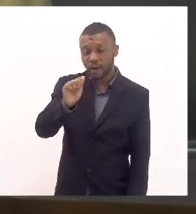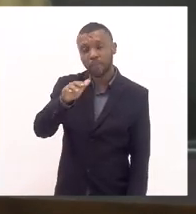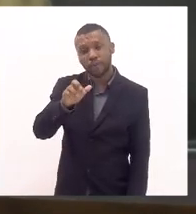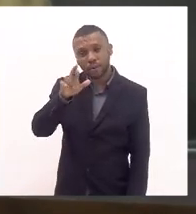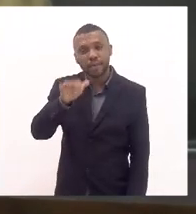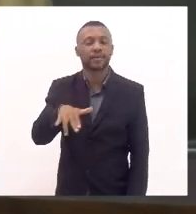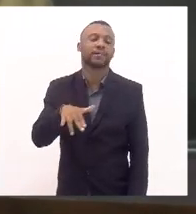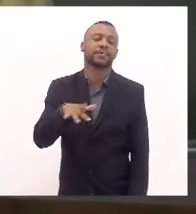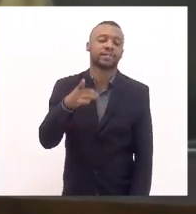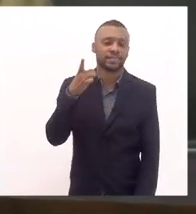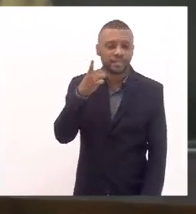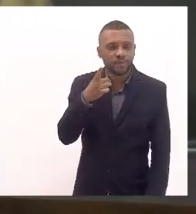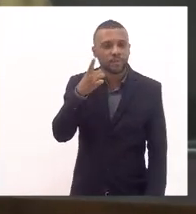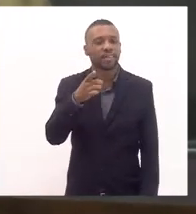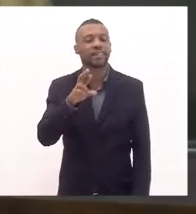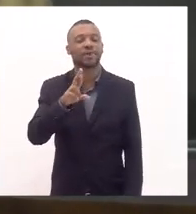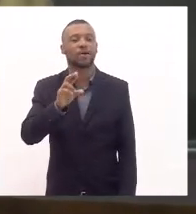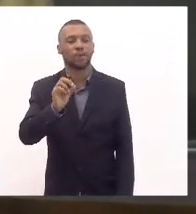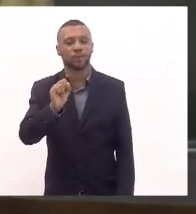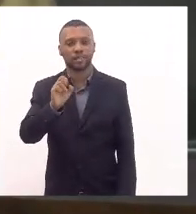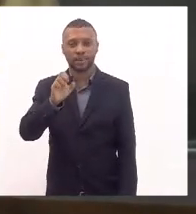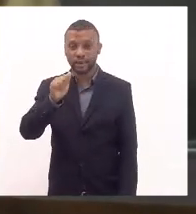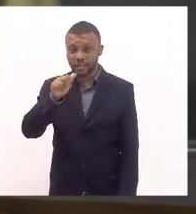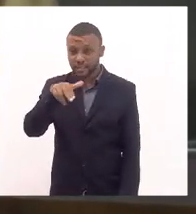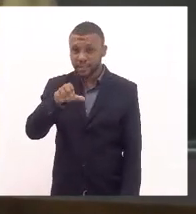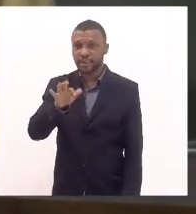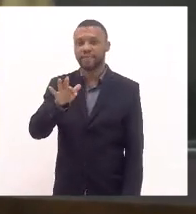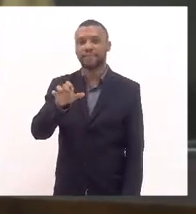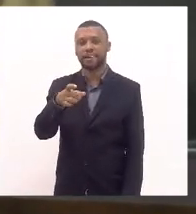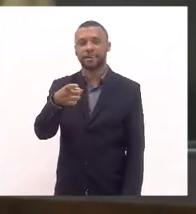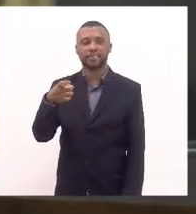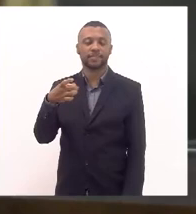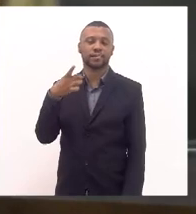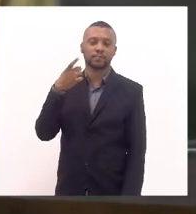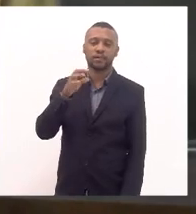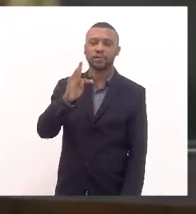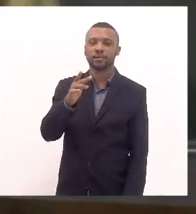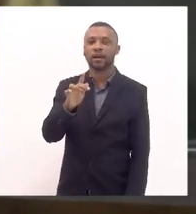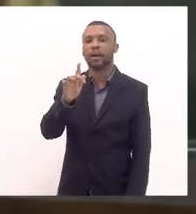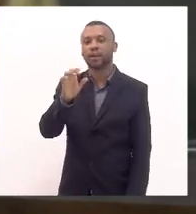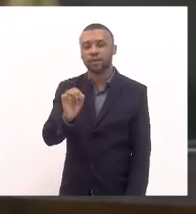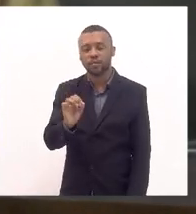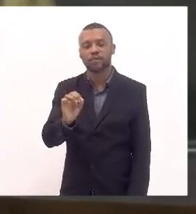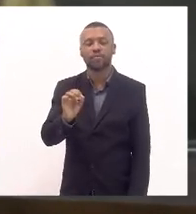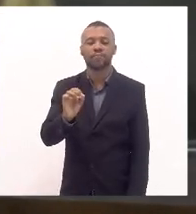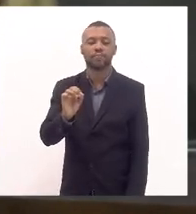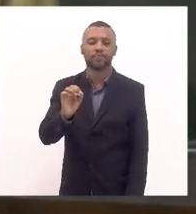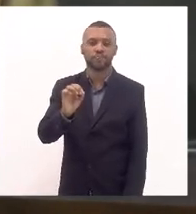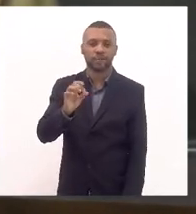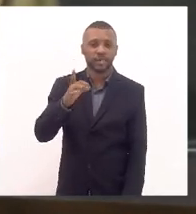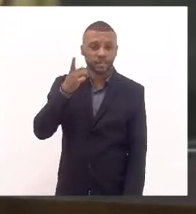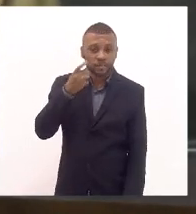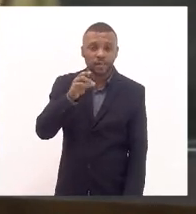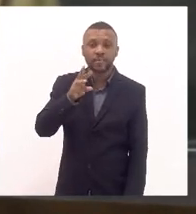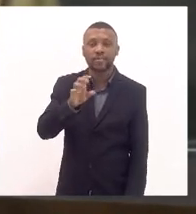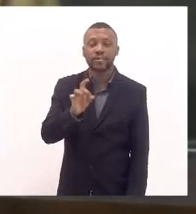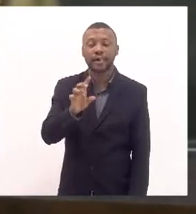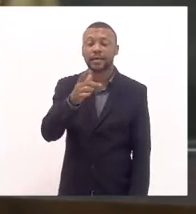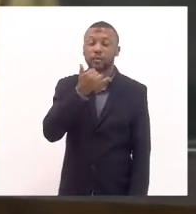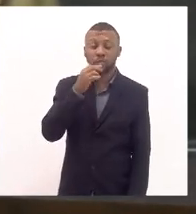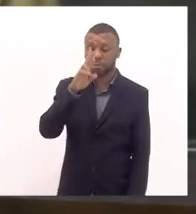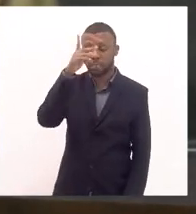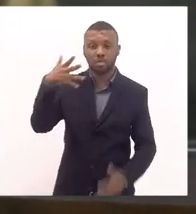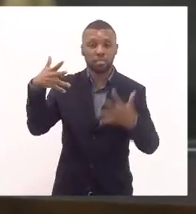deputada Rosane Félix Deputado Thiago Pampulha Deputado Roberto Carlos perdão